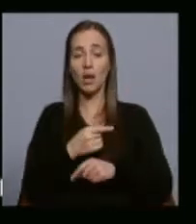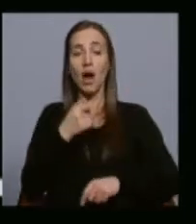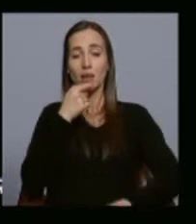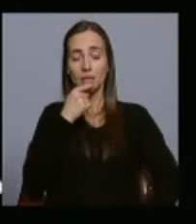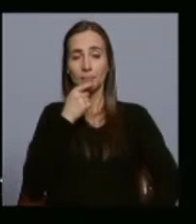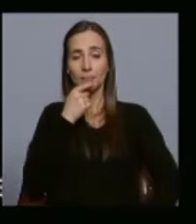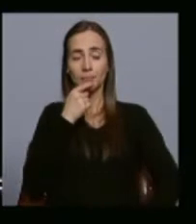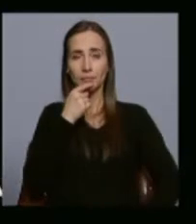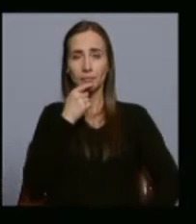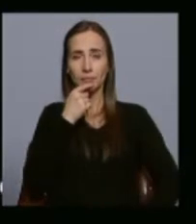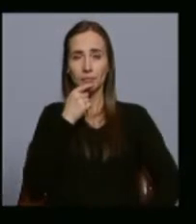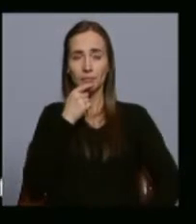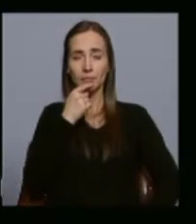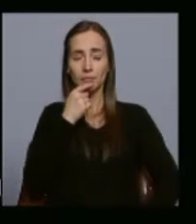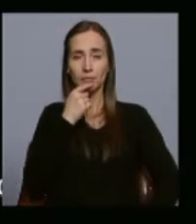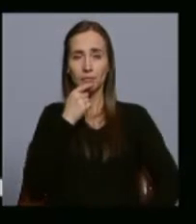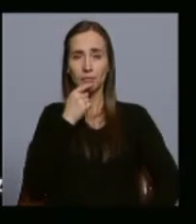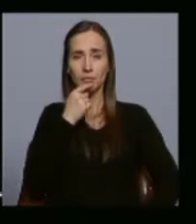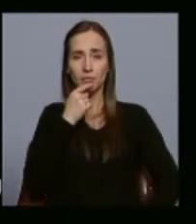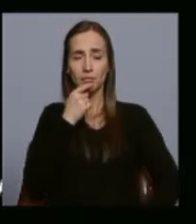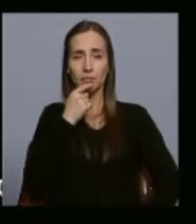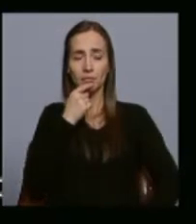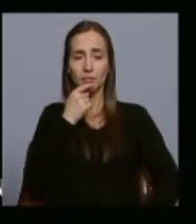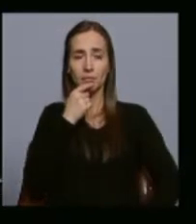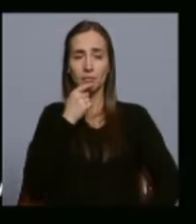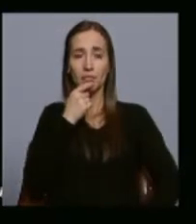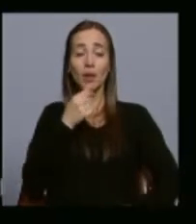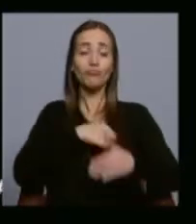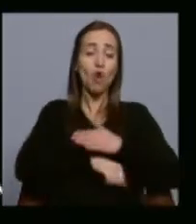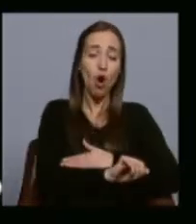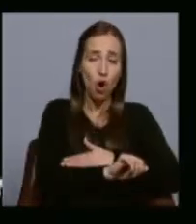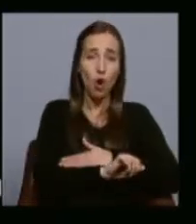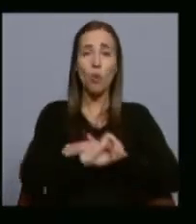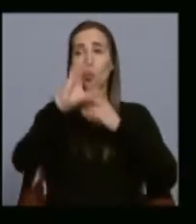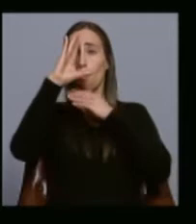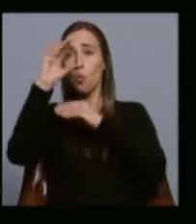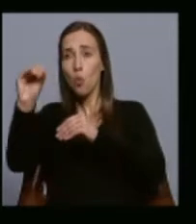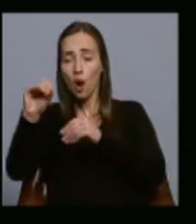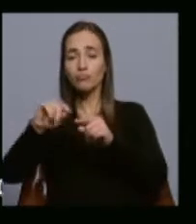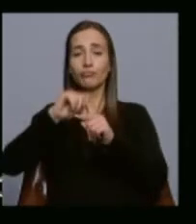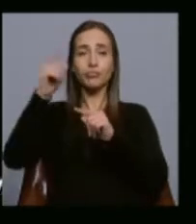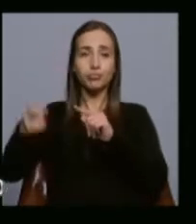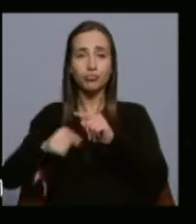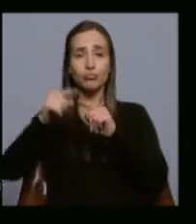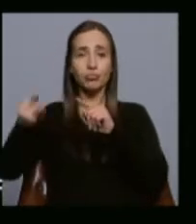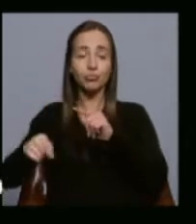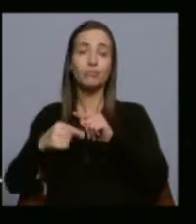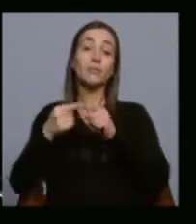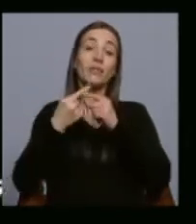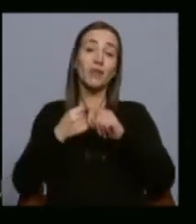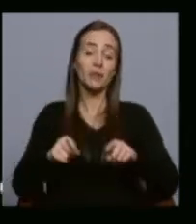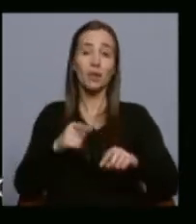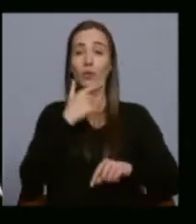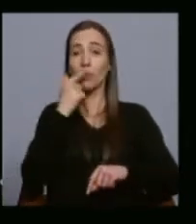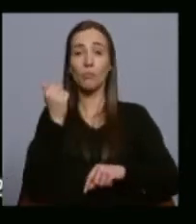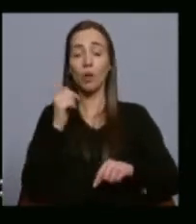nascimento, da maternidade e o ciclo lunar ainda é uma coisa muito em aberto. Não podemos dizer que há também uma relação direta entre as